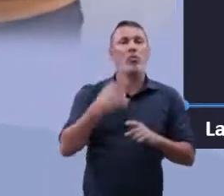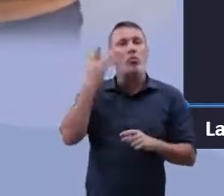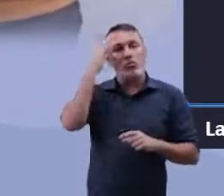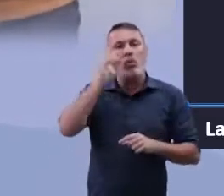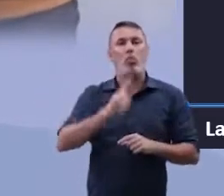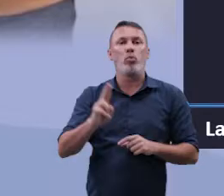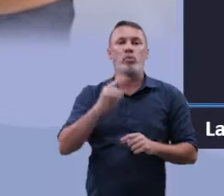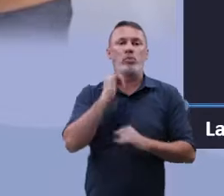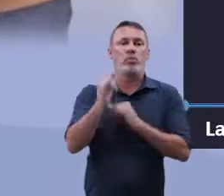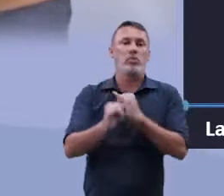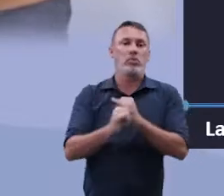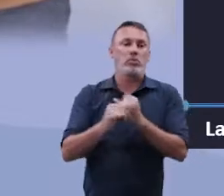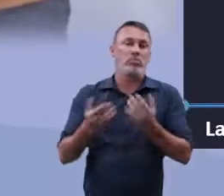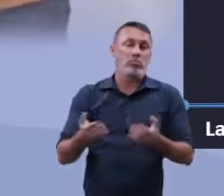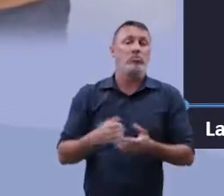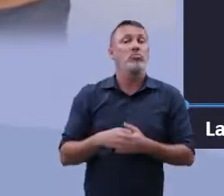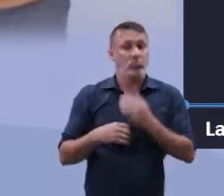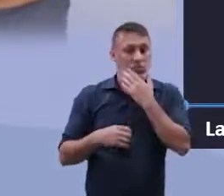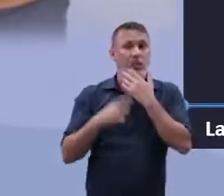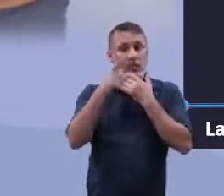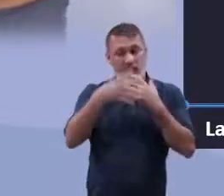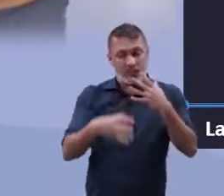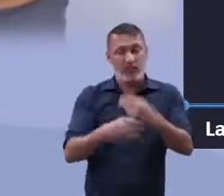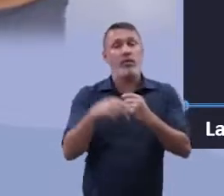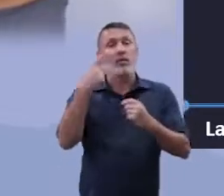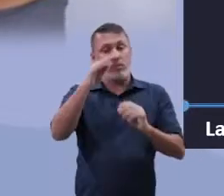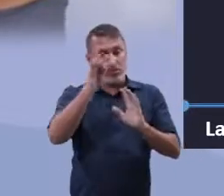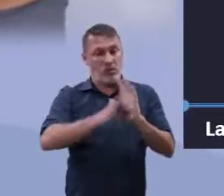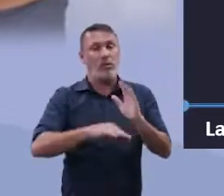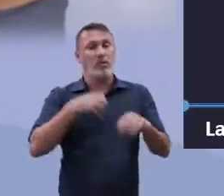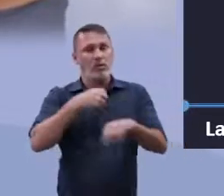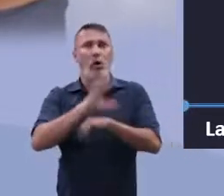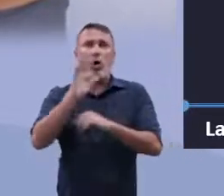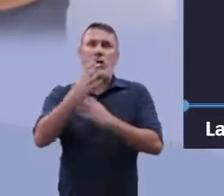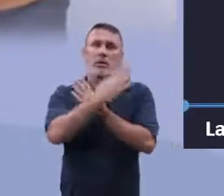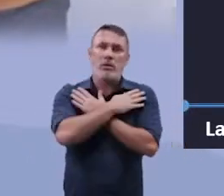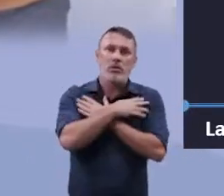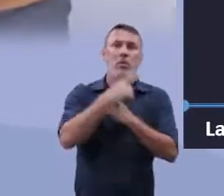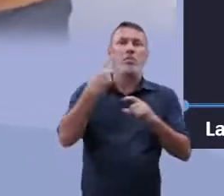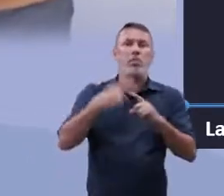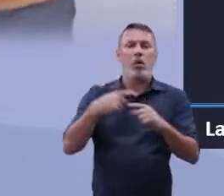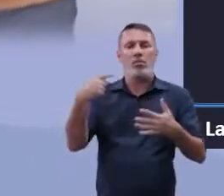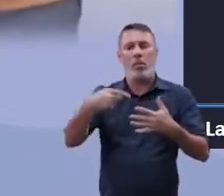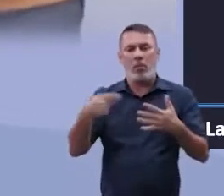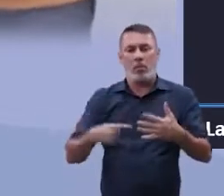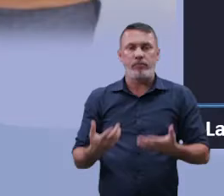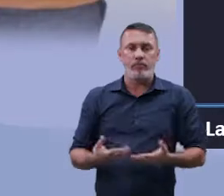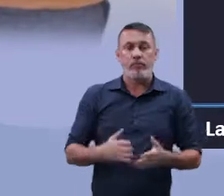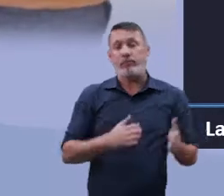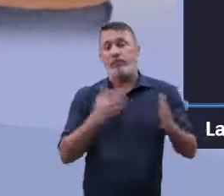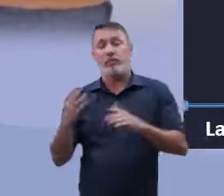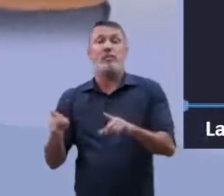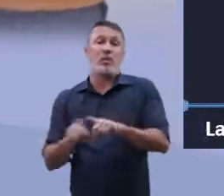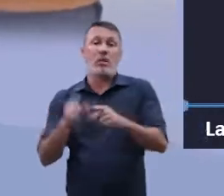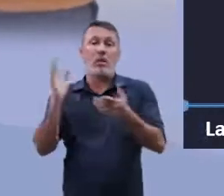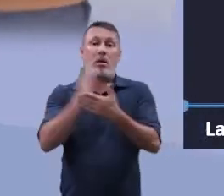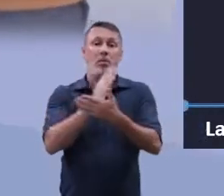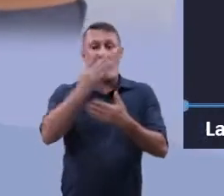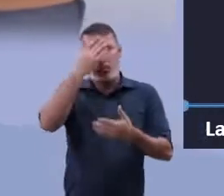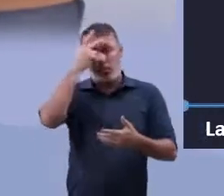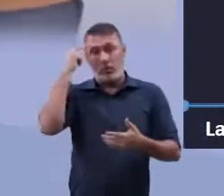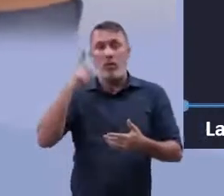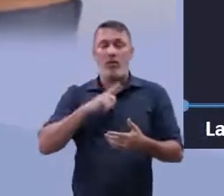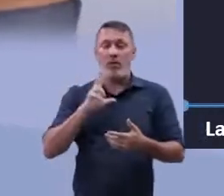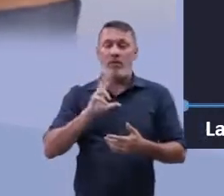sabem utilizar a internet. Então você vai falar em uma parte do seu texto sobre desemprego. Ou que algumas pessoas são vítimas de